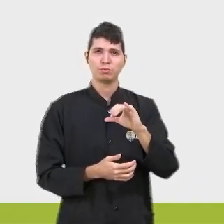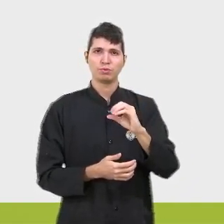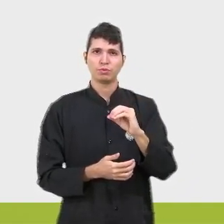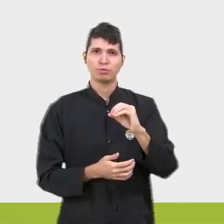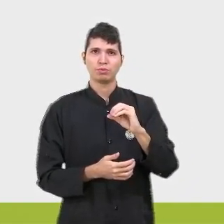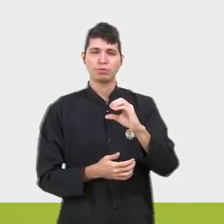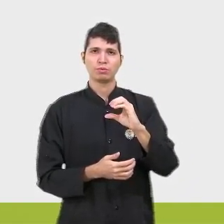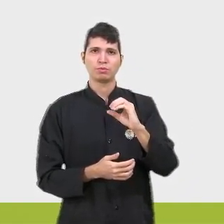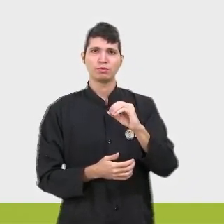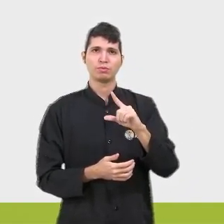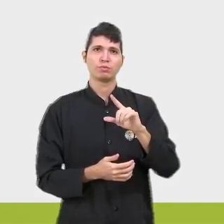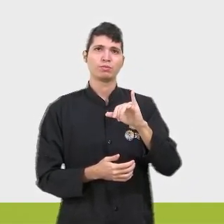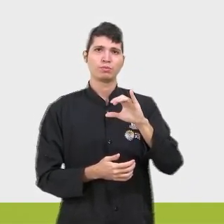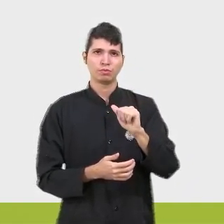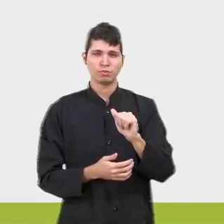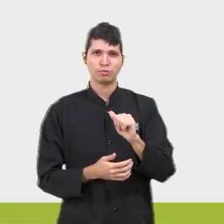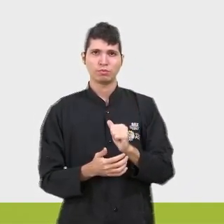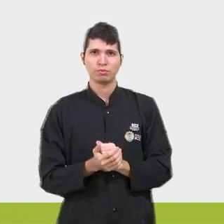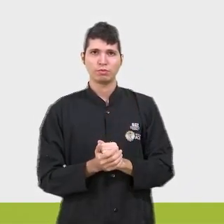por formigas,